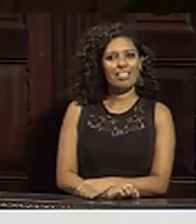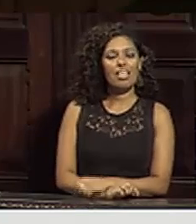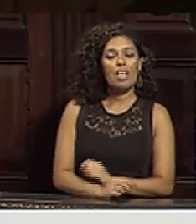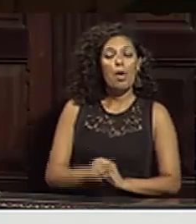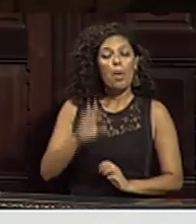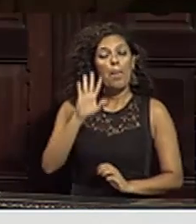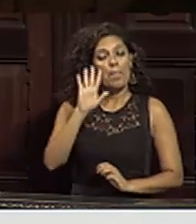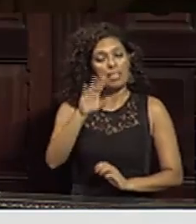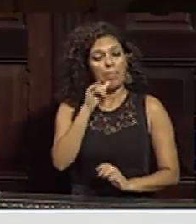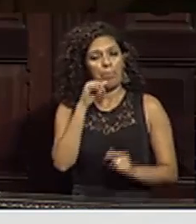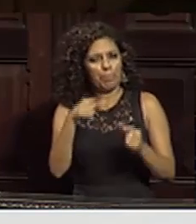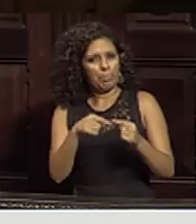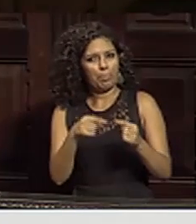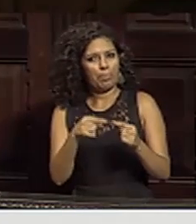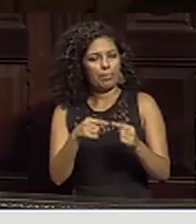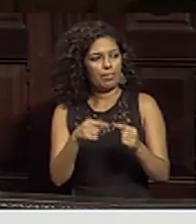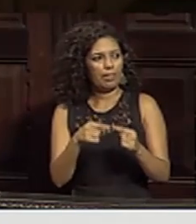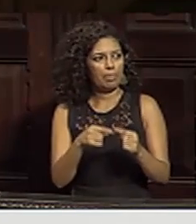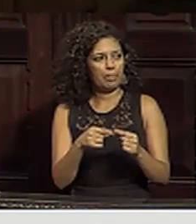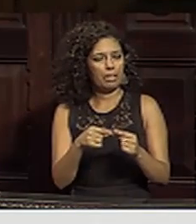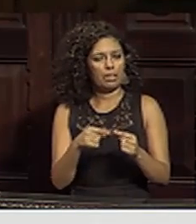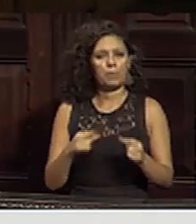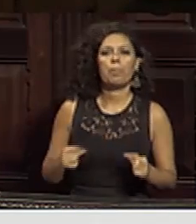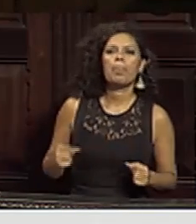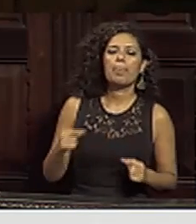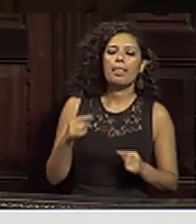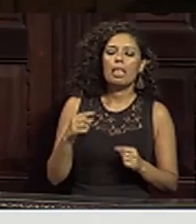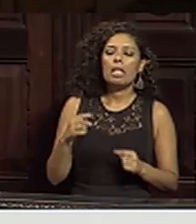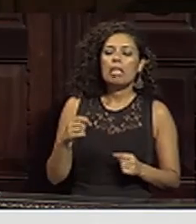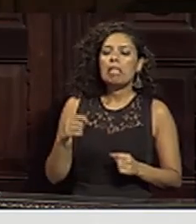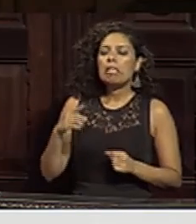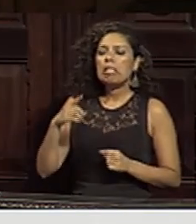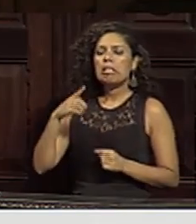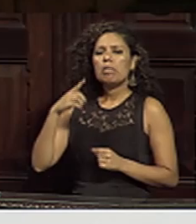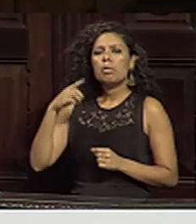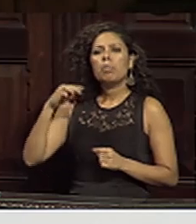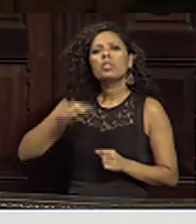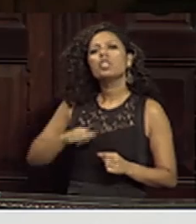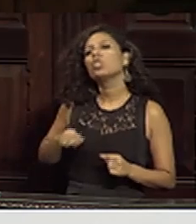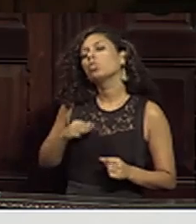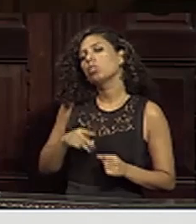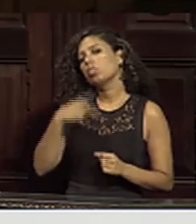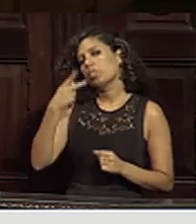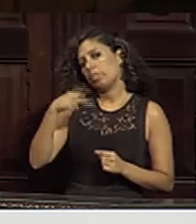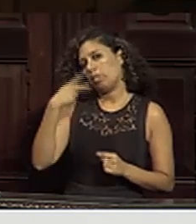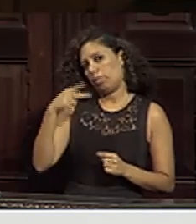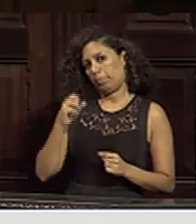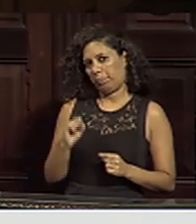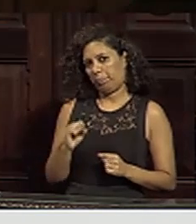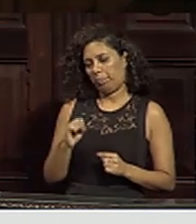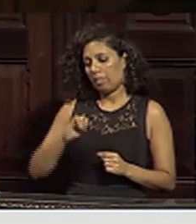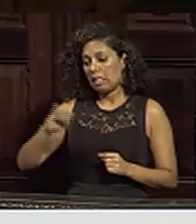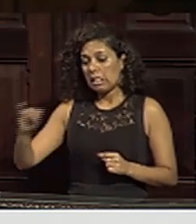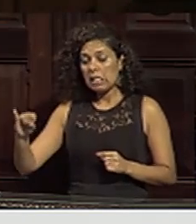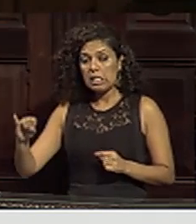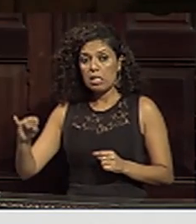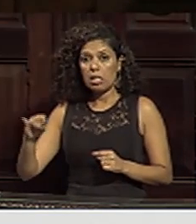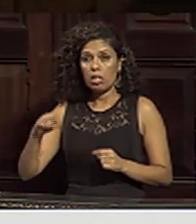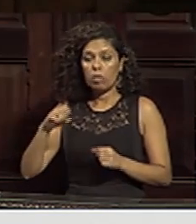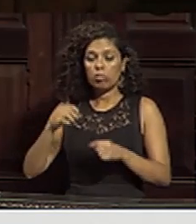Graus para dizer que se o Supremo é um órgão